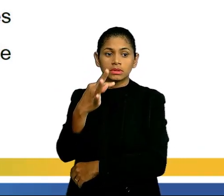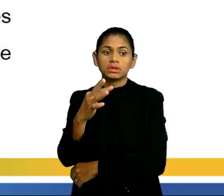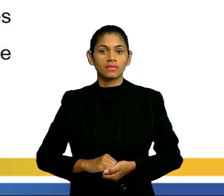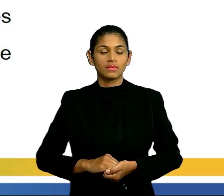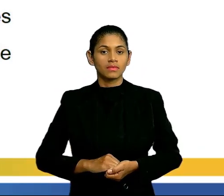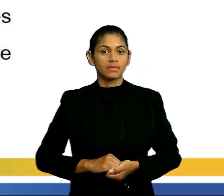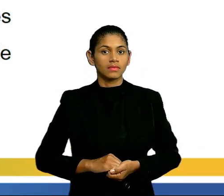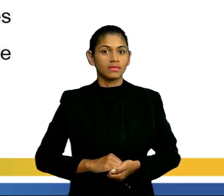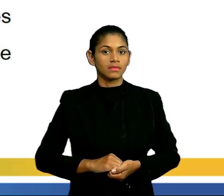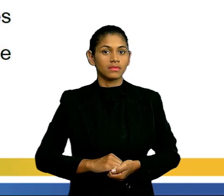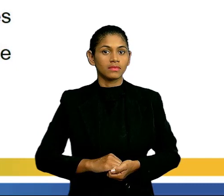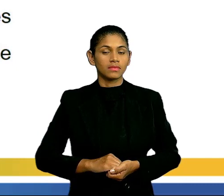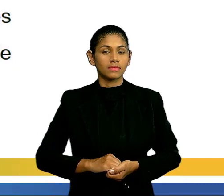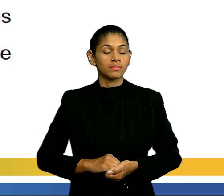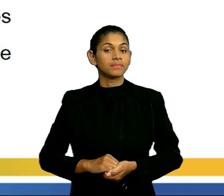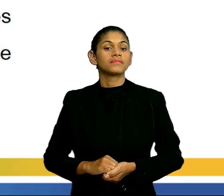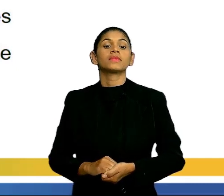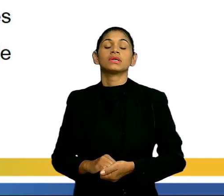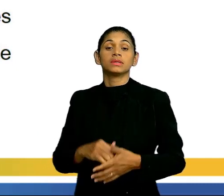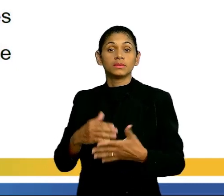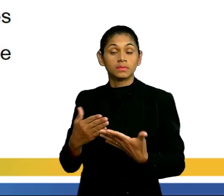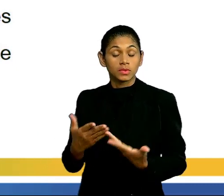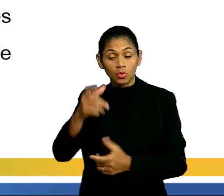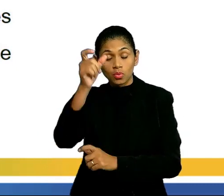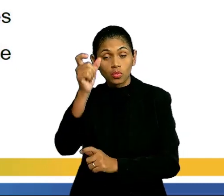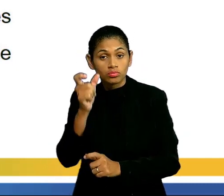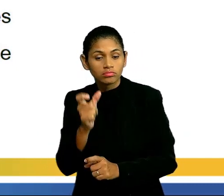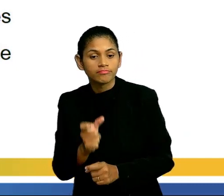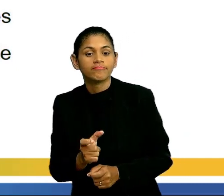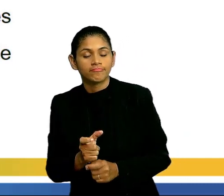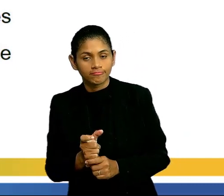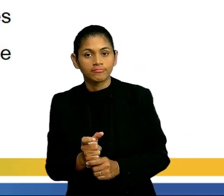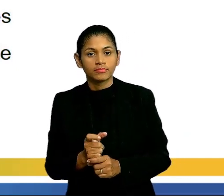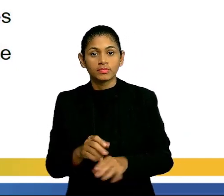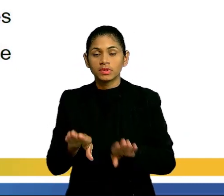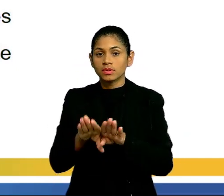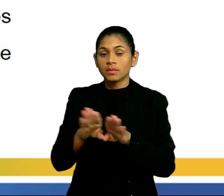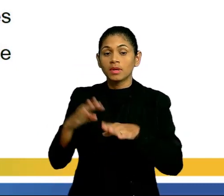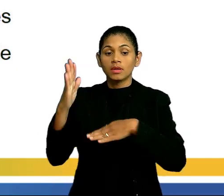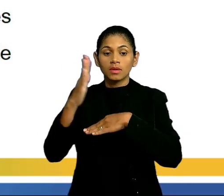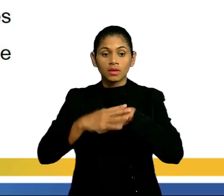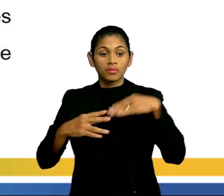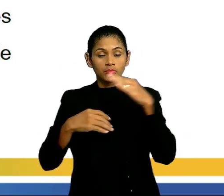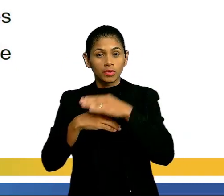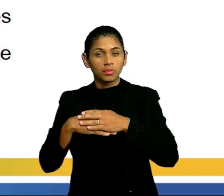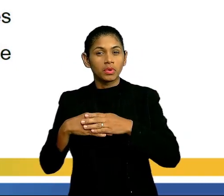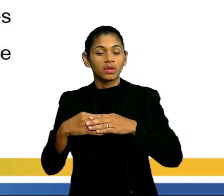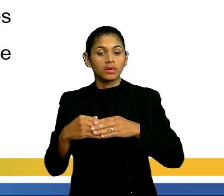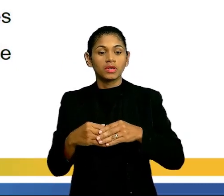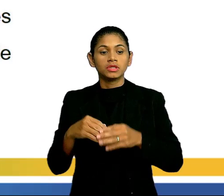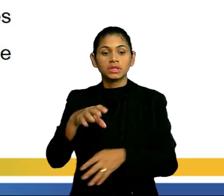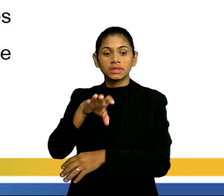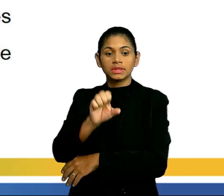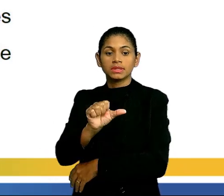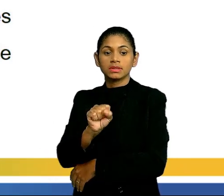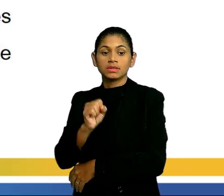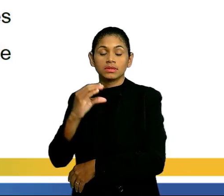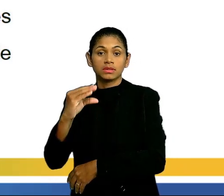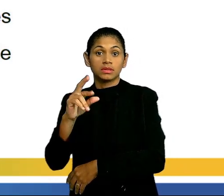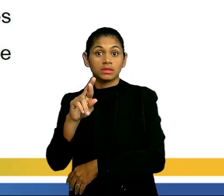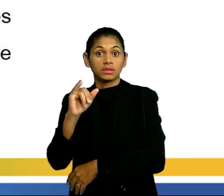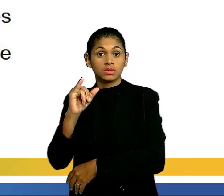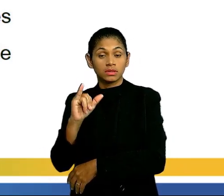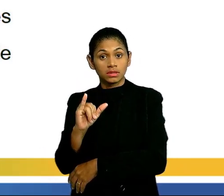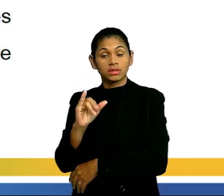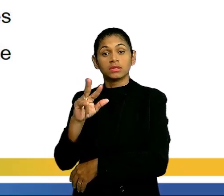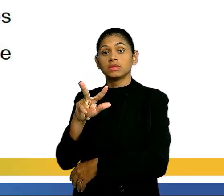Brasil. Murilo Mendes exerceu também a profissão de escrivão na 4ª Vara de Família